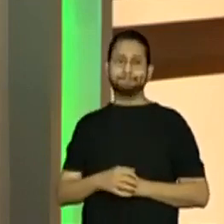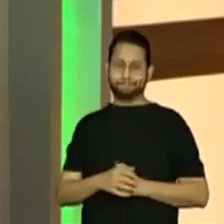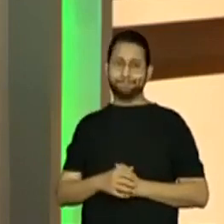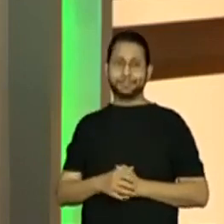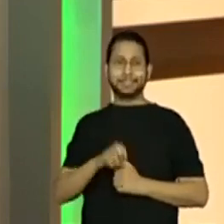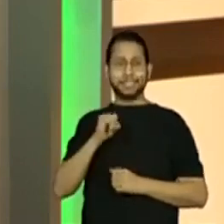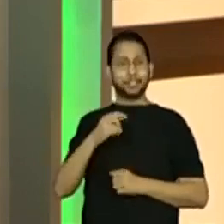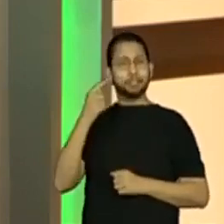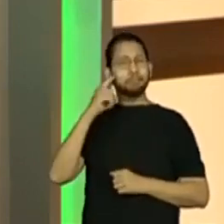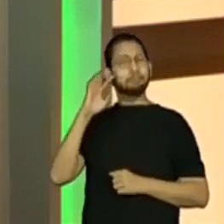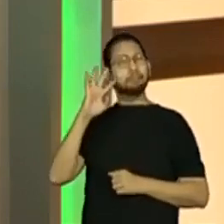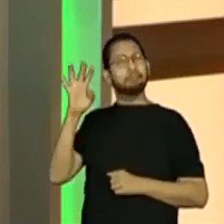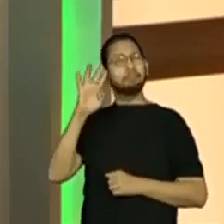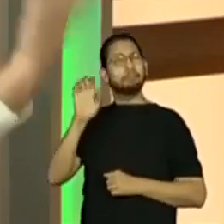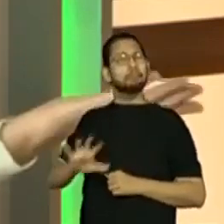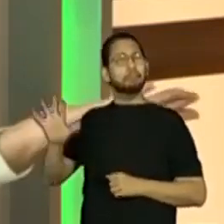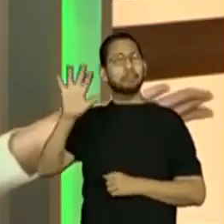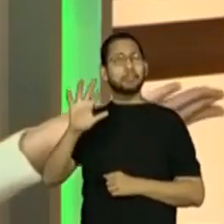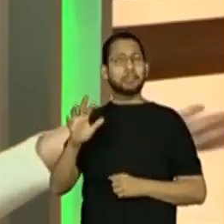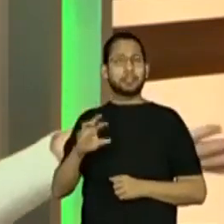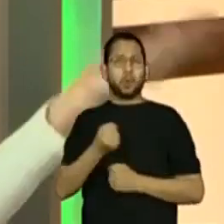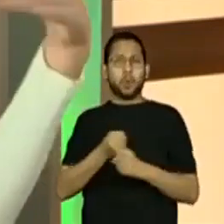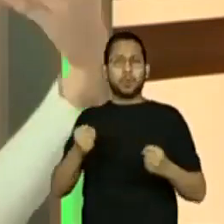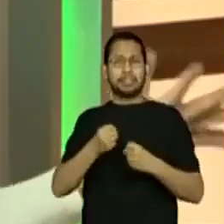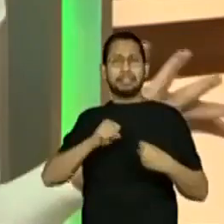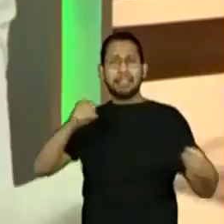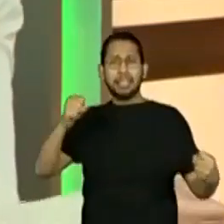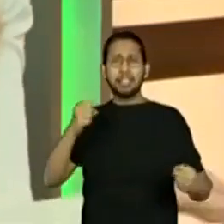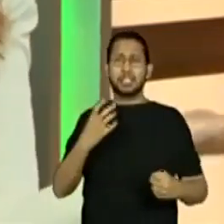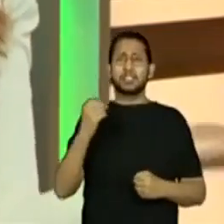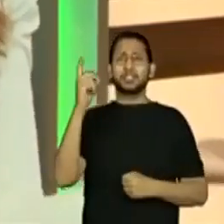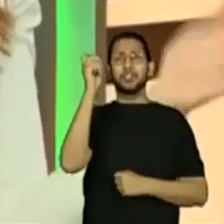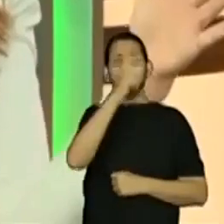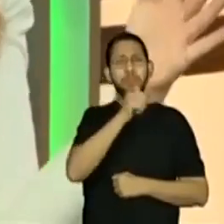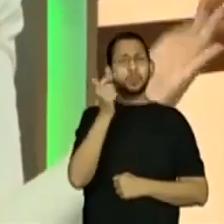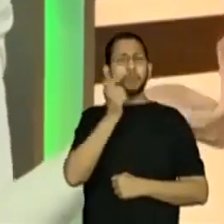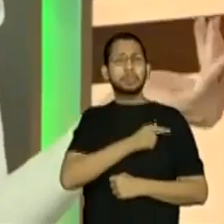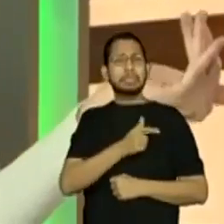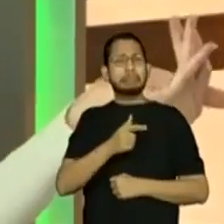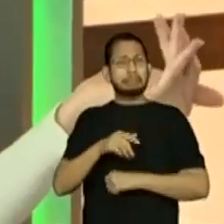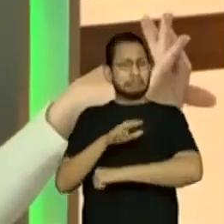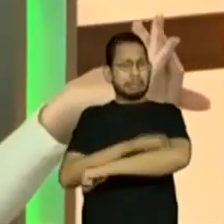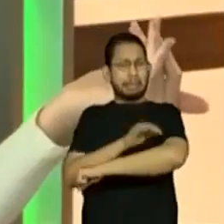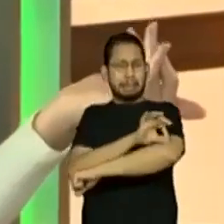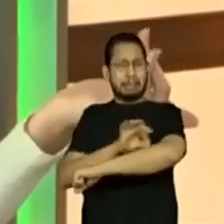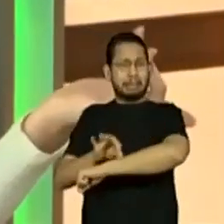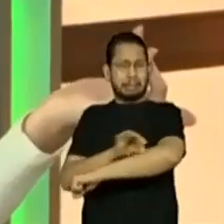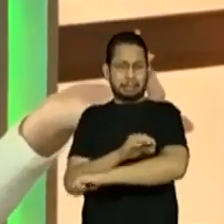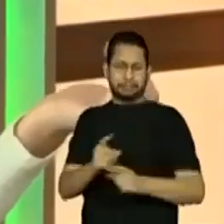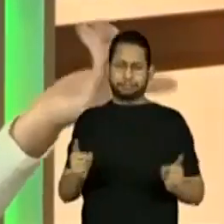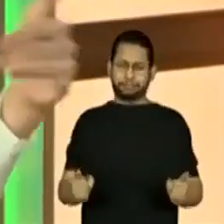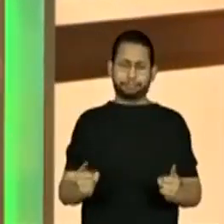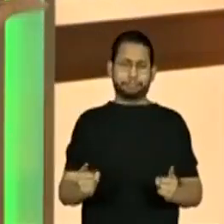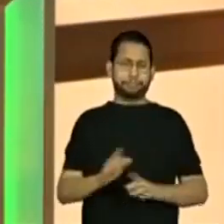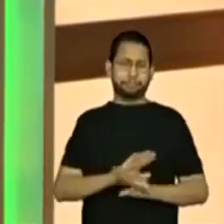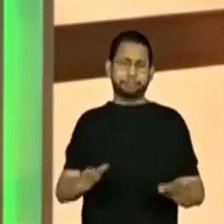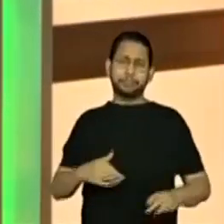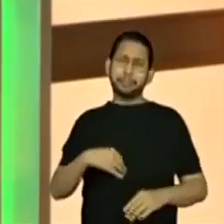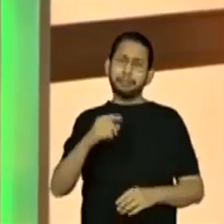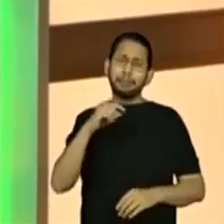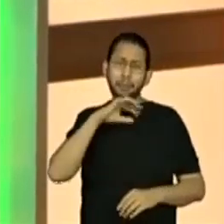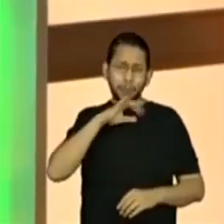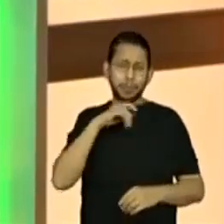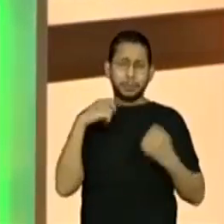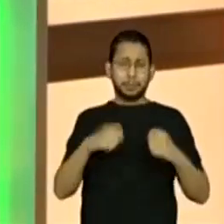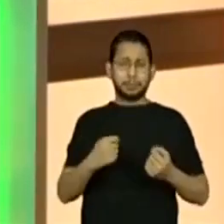gente para pensar, para medir coisas muito grandes, fica muito difícil a gente medir com uma régua, né? E falando em